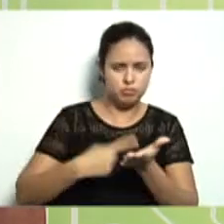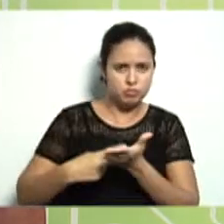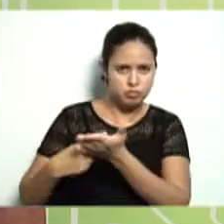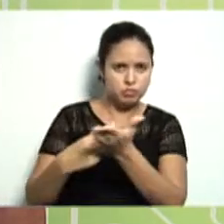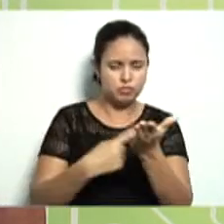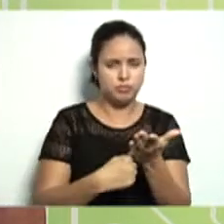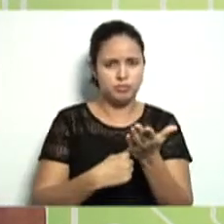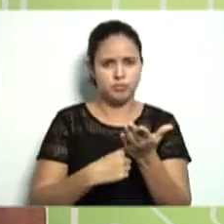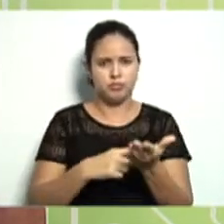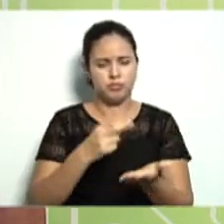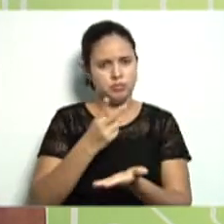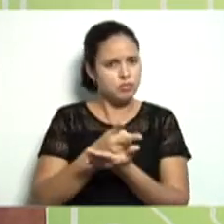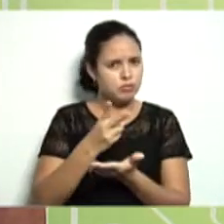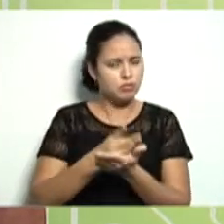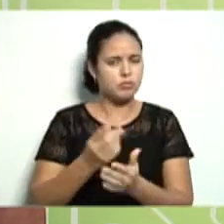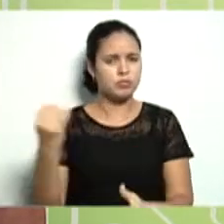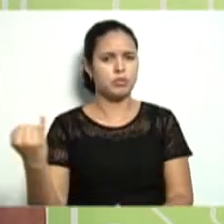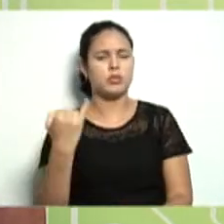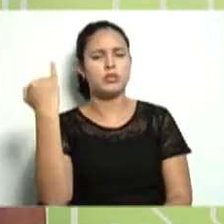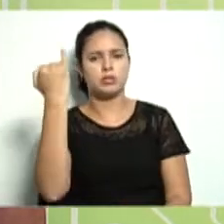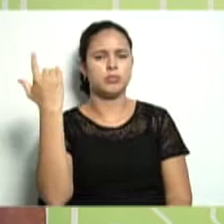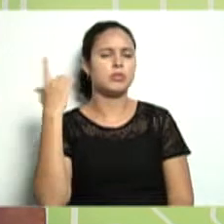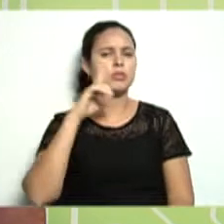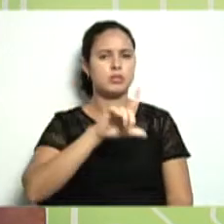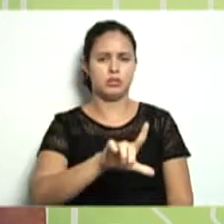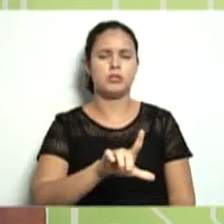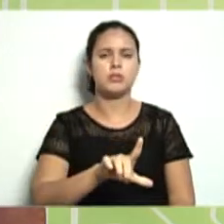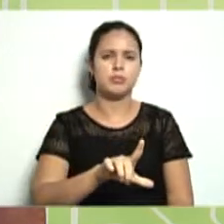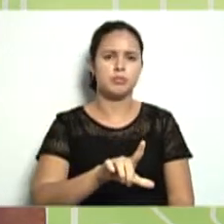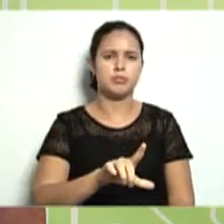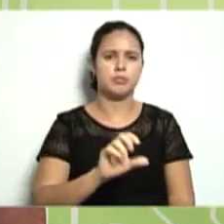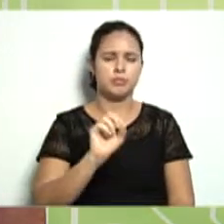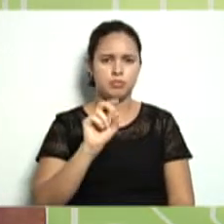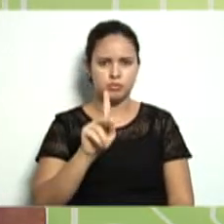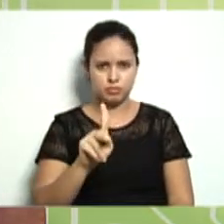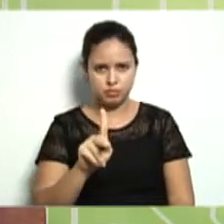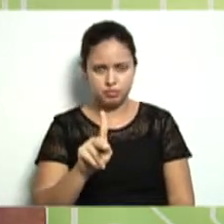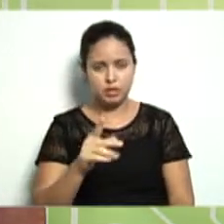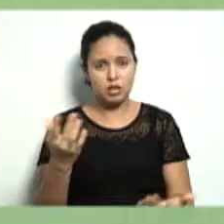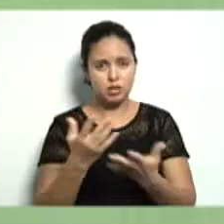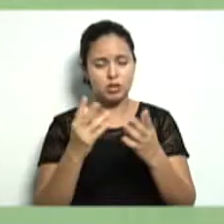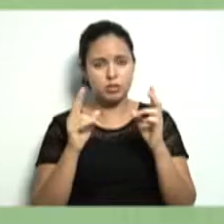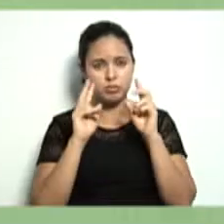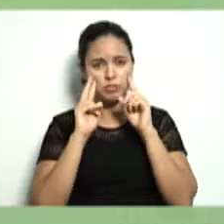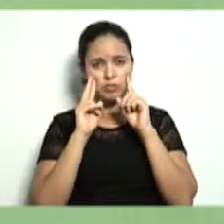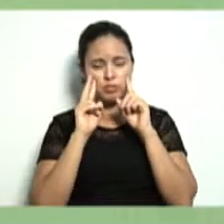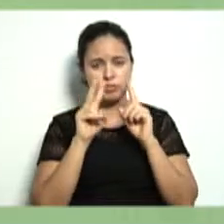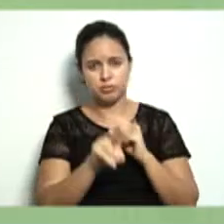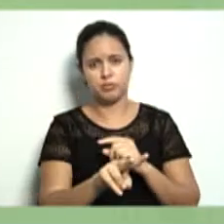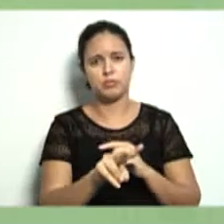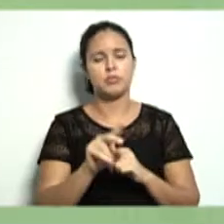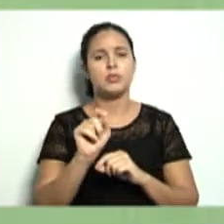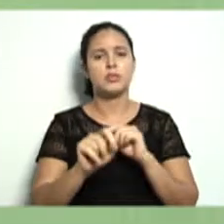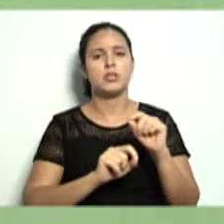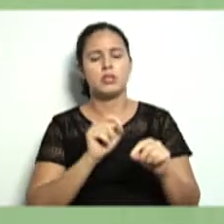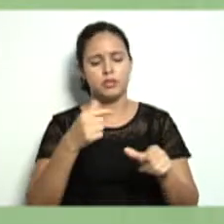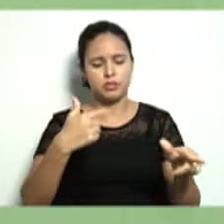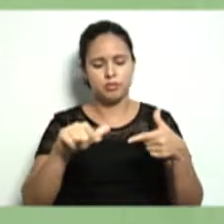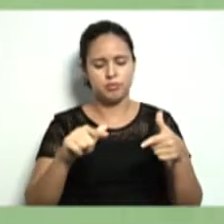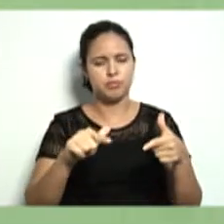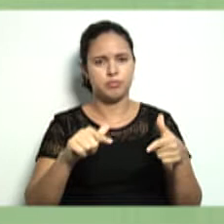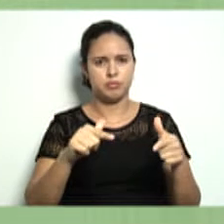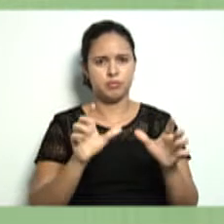contínua, ela é muito importante para o sucesso da cooperativa. Vamos olhar aqui o que é um trabalho em